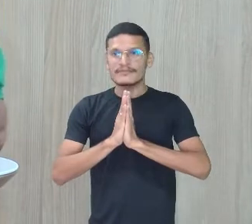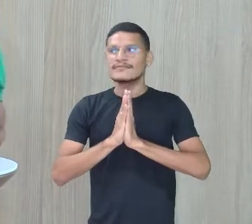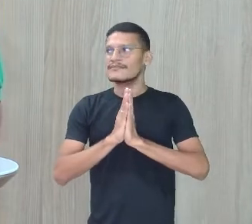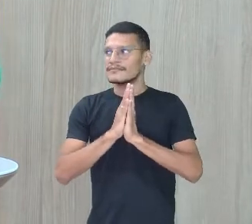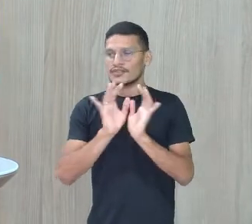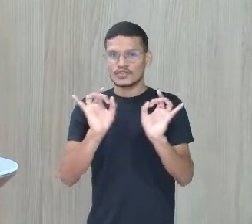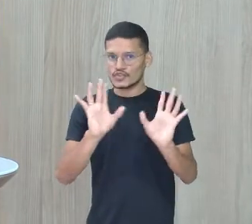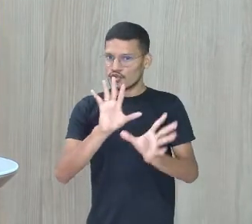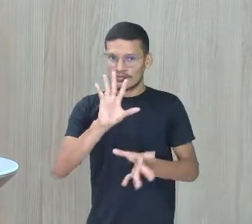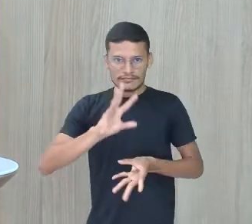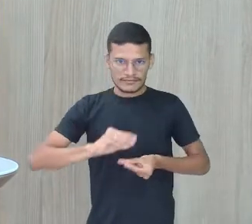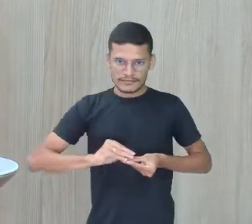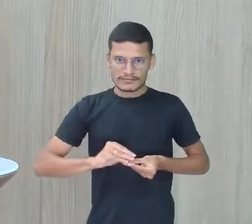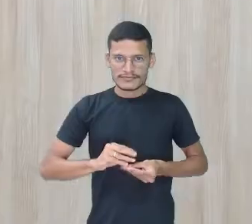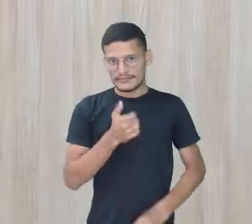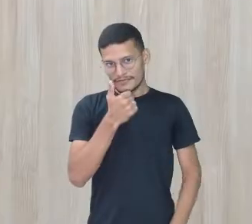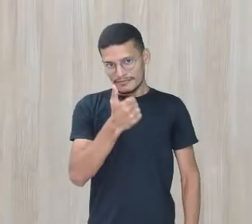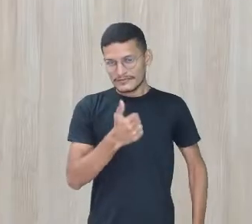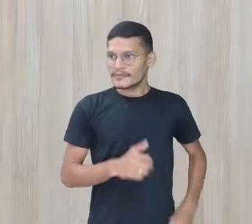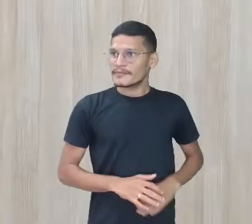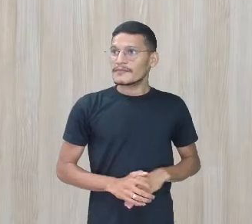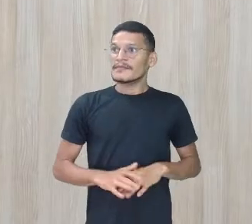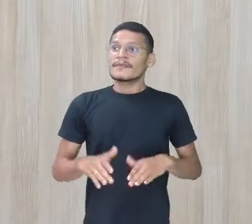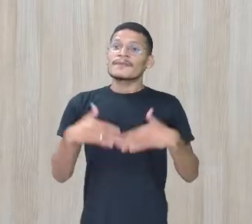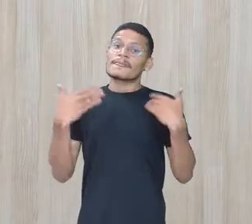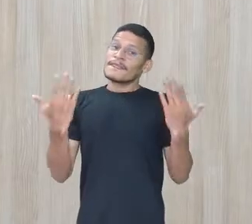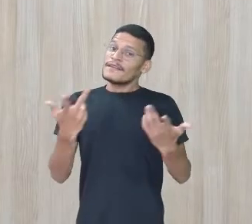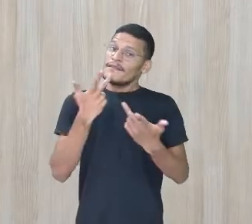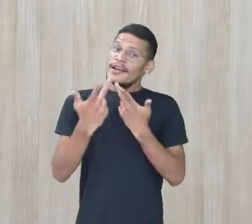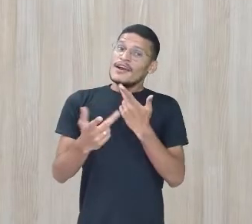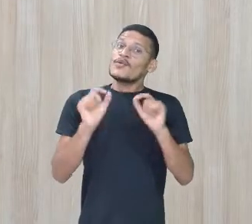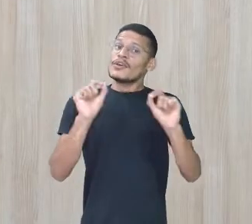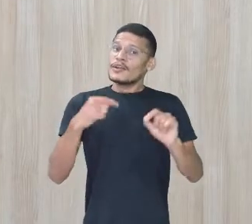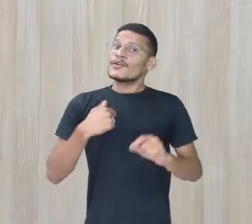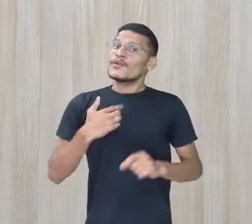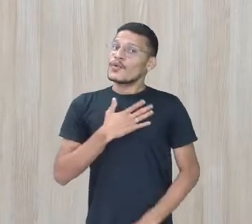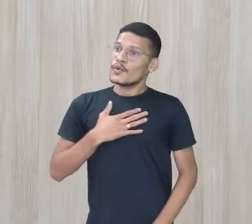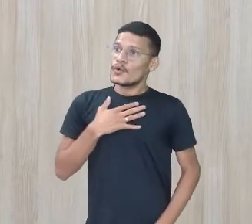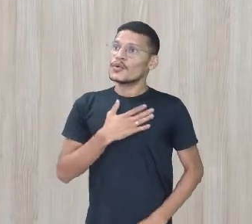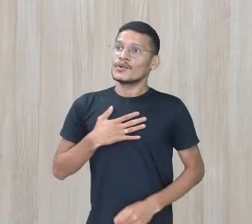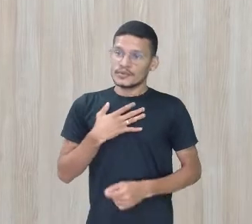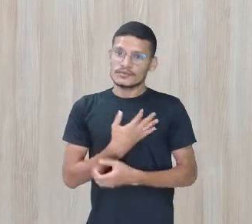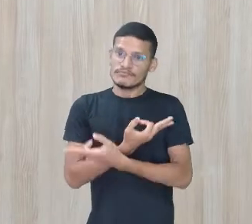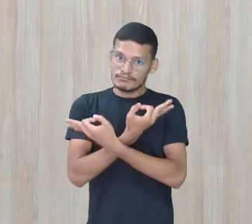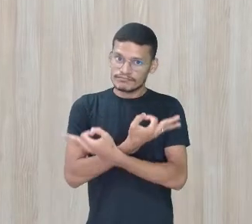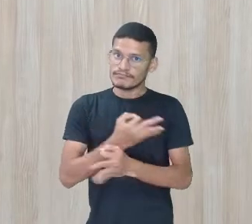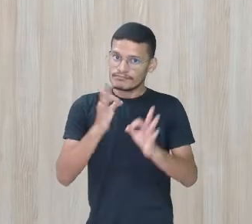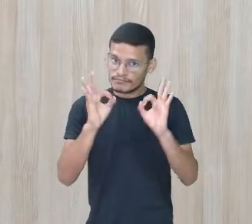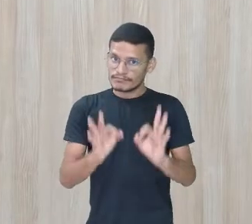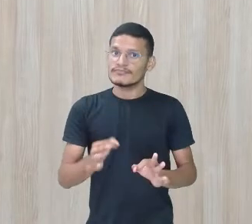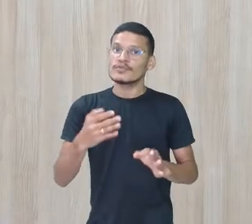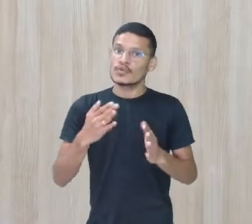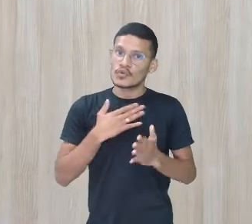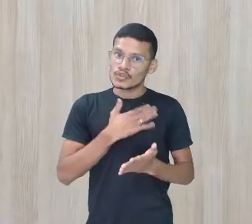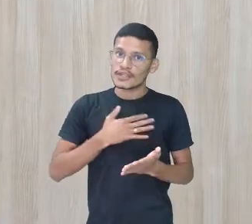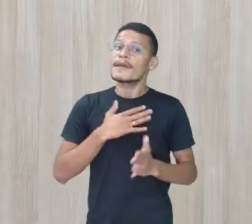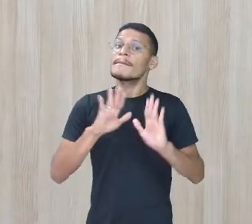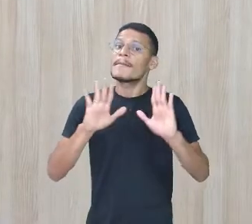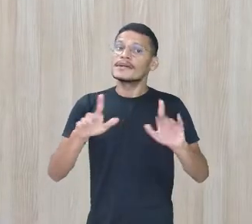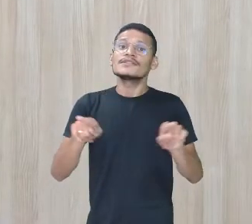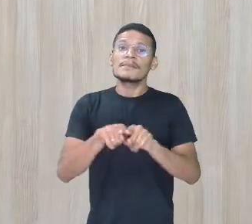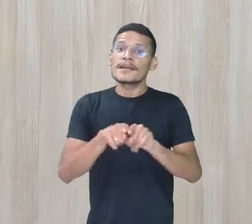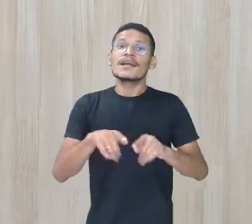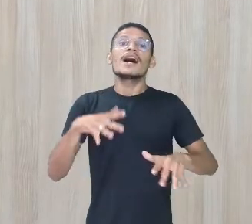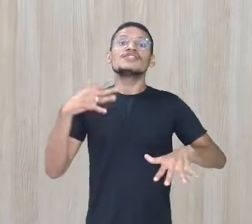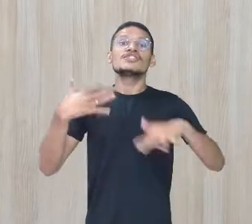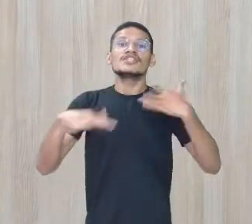de boinha. Bom, eu vou dizer uma coisa, né? Eu gosto também da meditação, é bacana, né? Gostei da postura, mas eu gosto também da